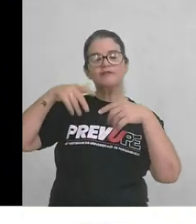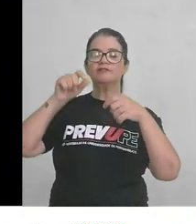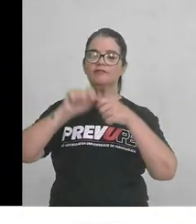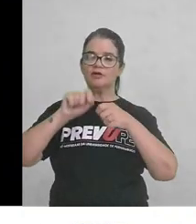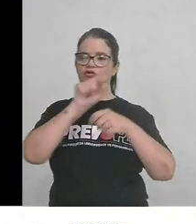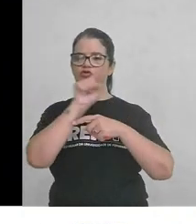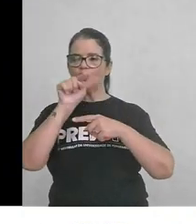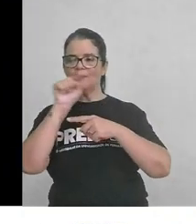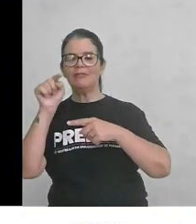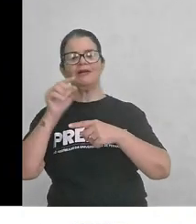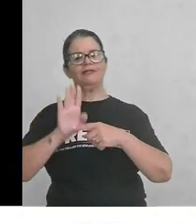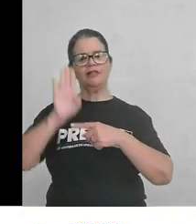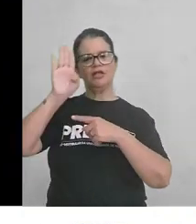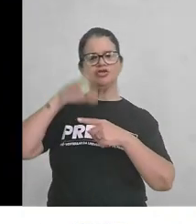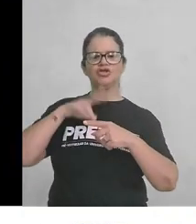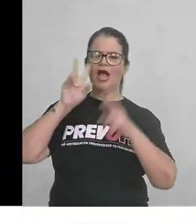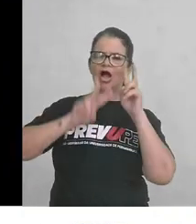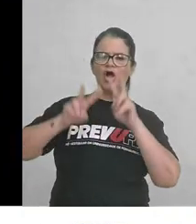data,